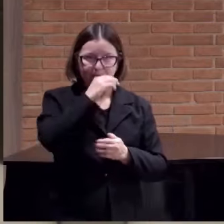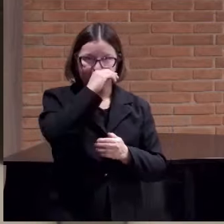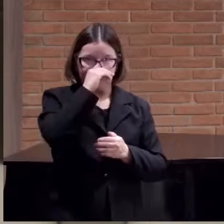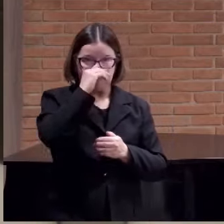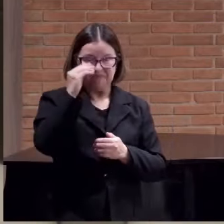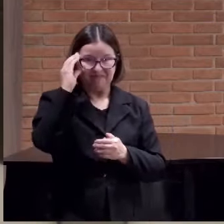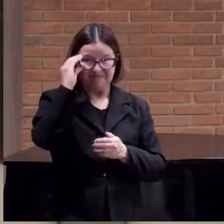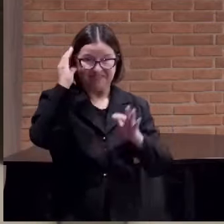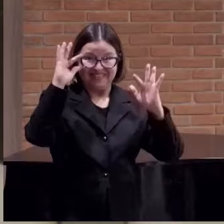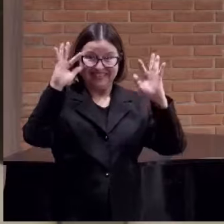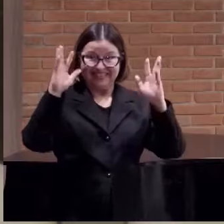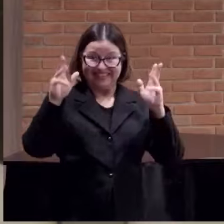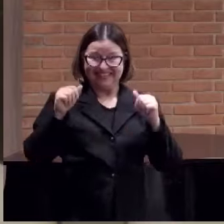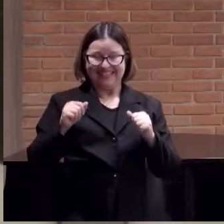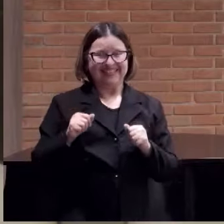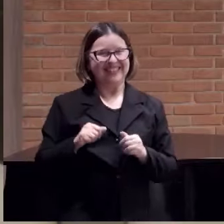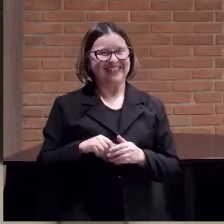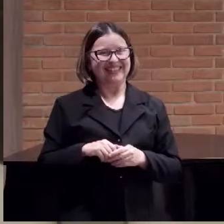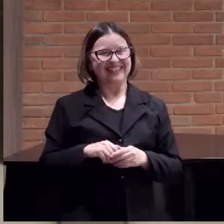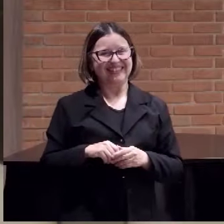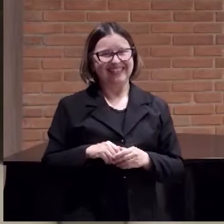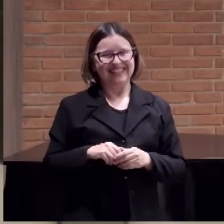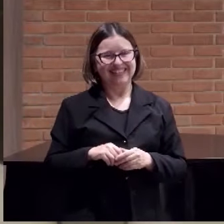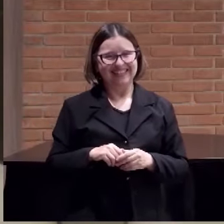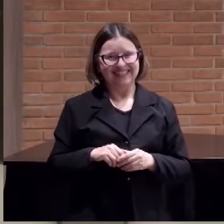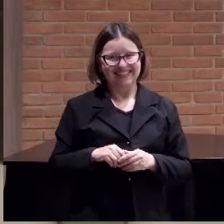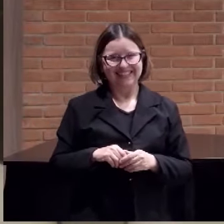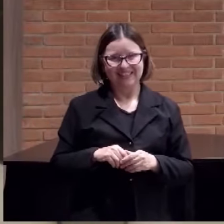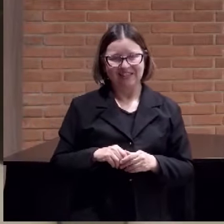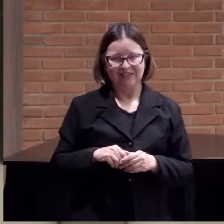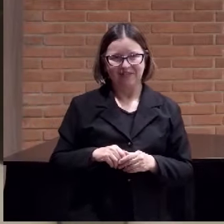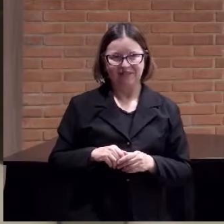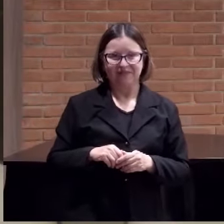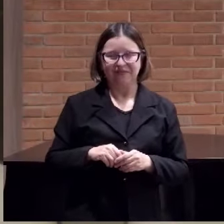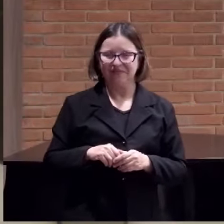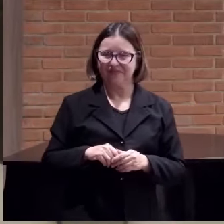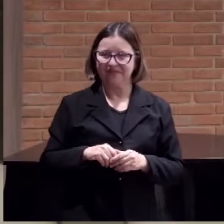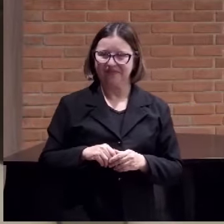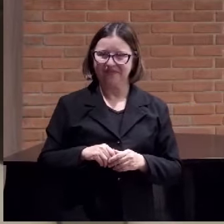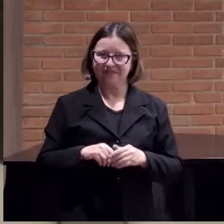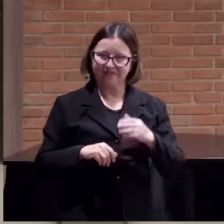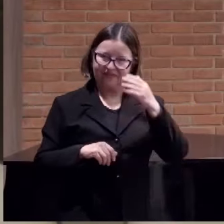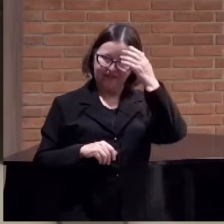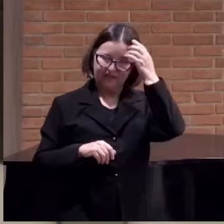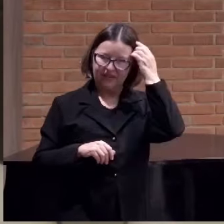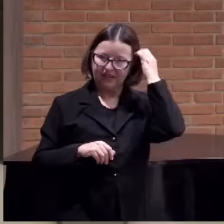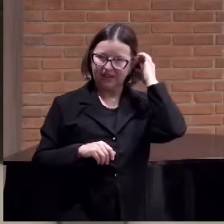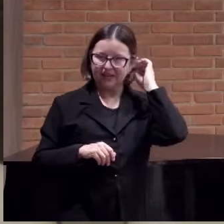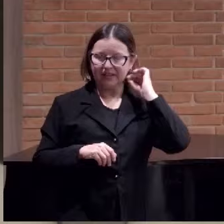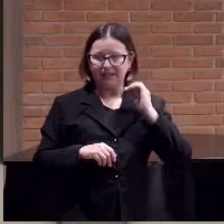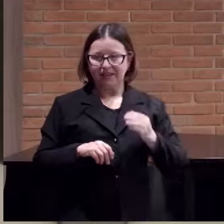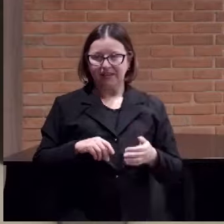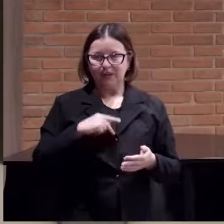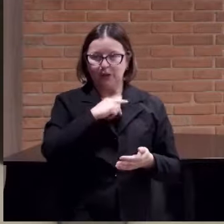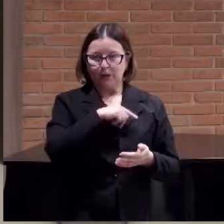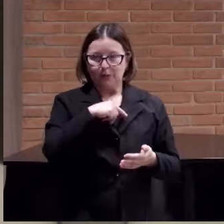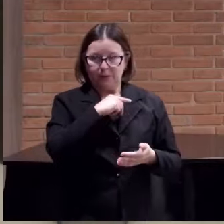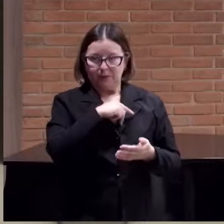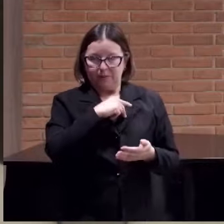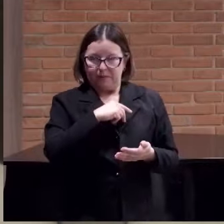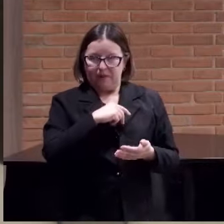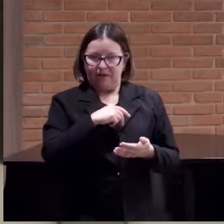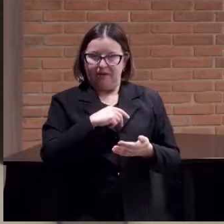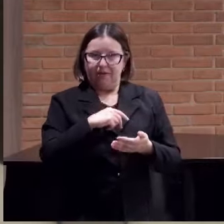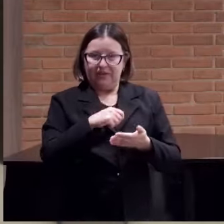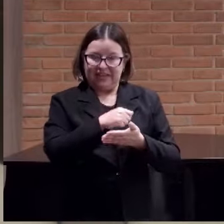Que maravilha de doxologia! Ele fecha a carta aos Romanos